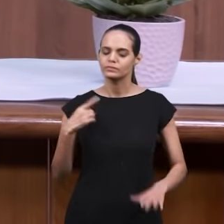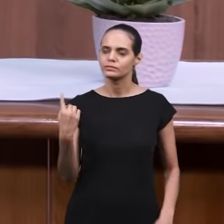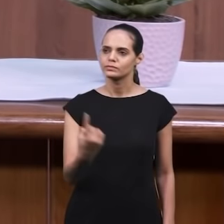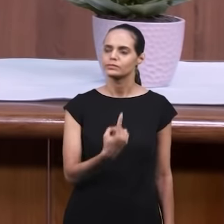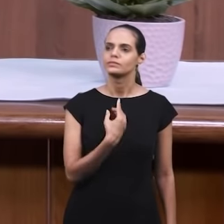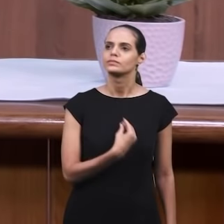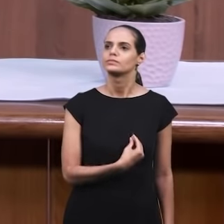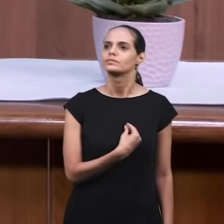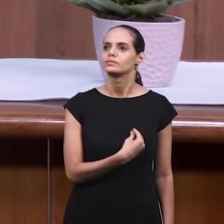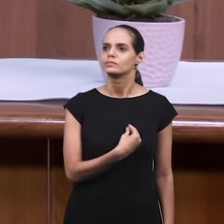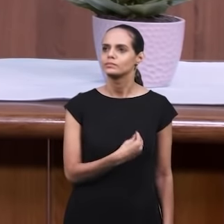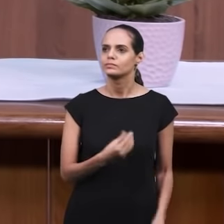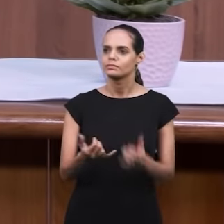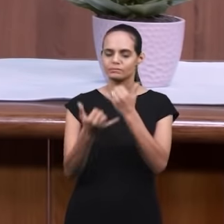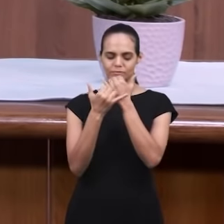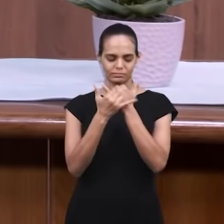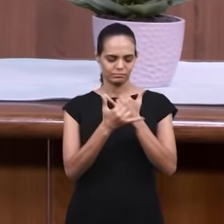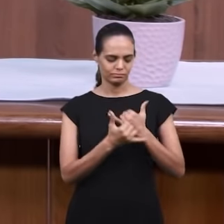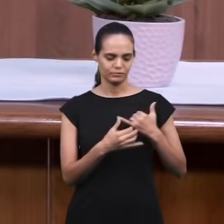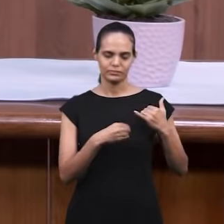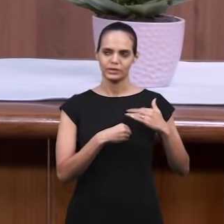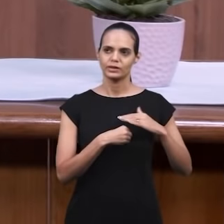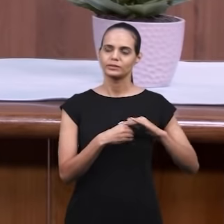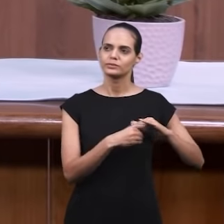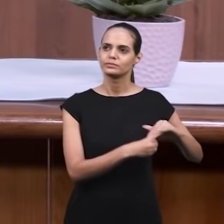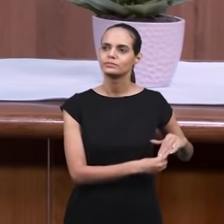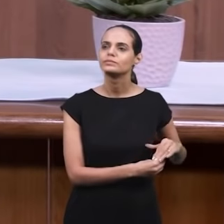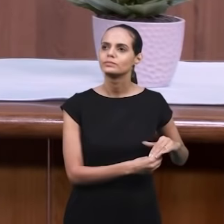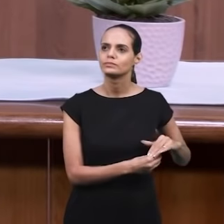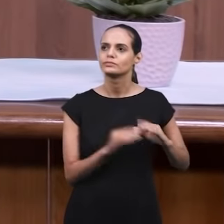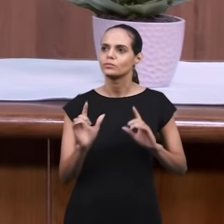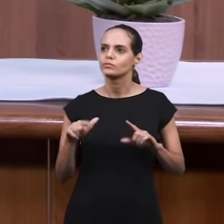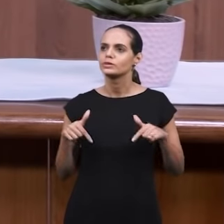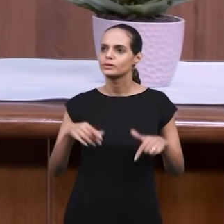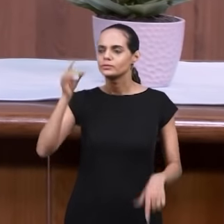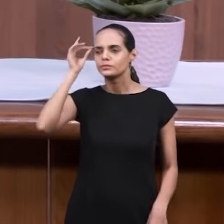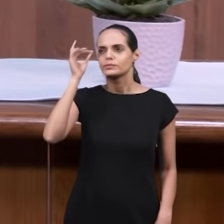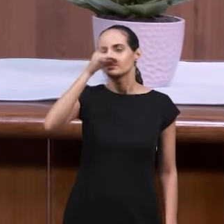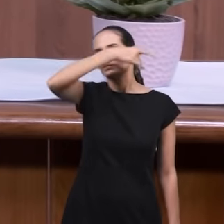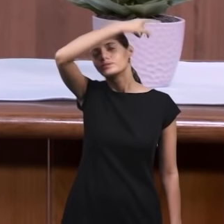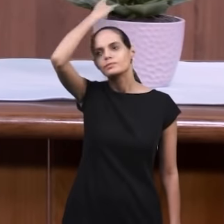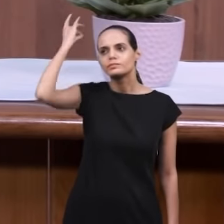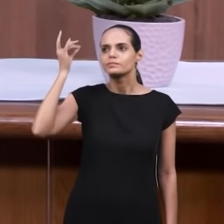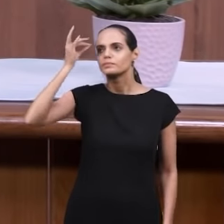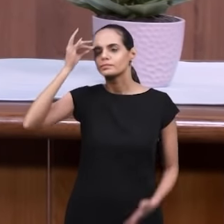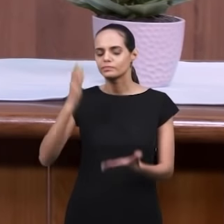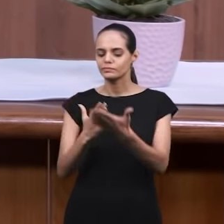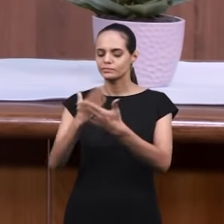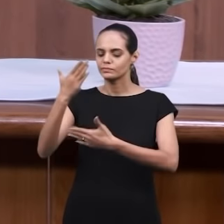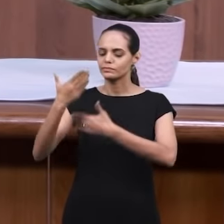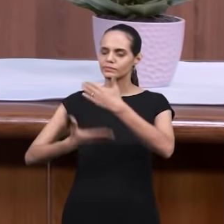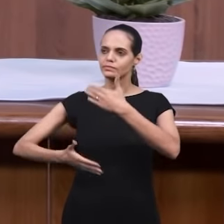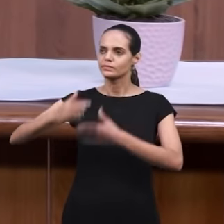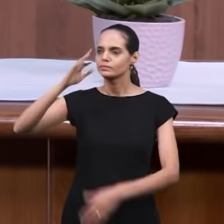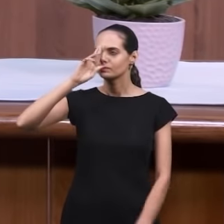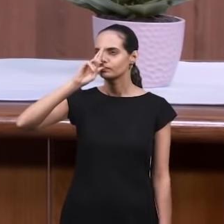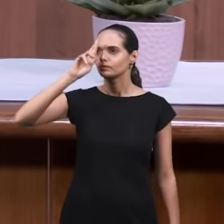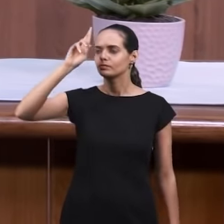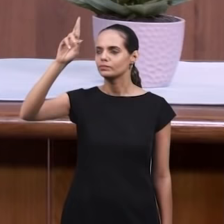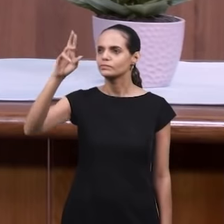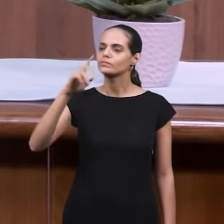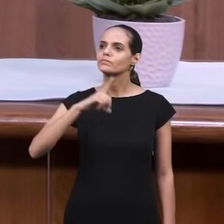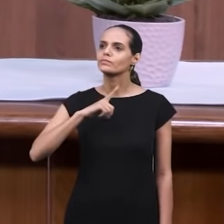perdão pelos nossos pecados e pela operação do Teu Santo Espírito, Senhor, o acesso à Tua presença para que haja